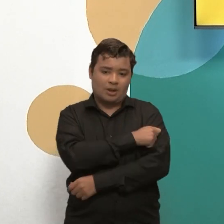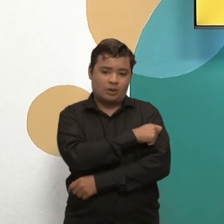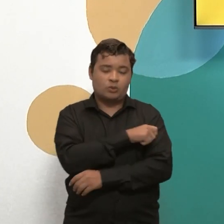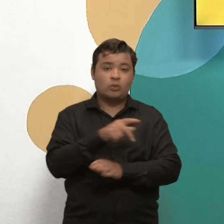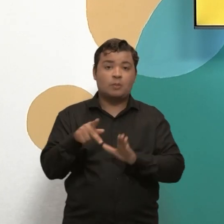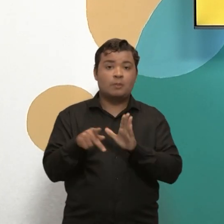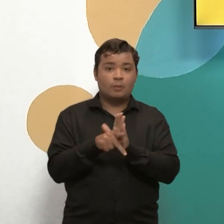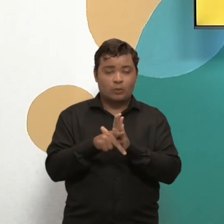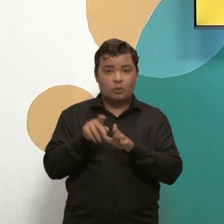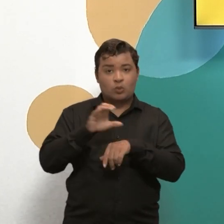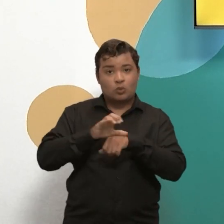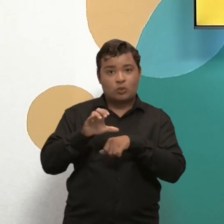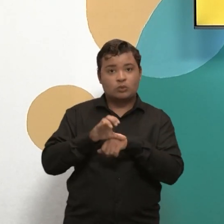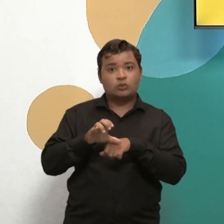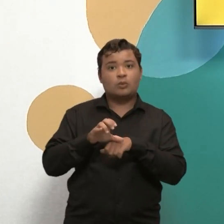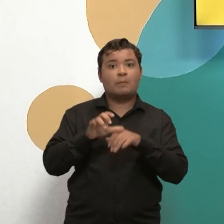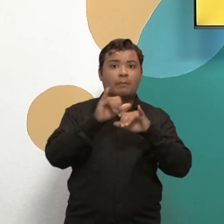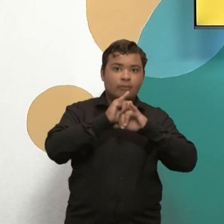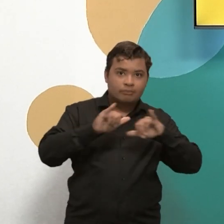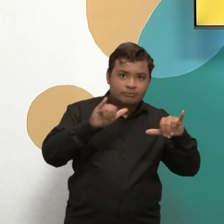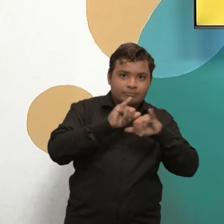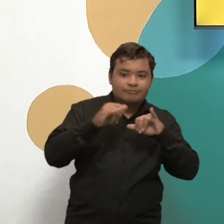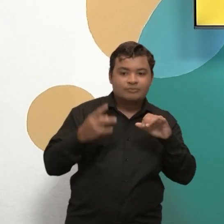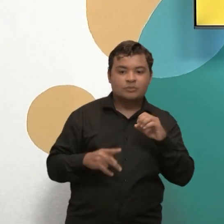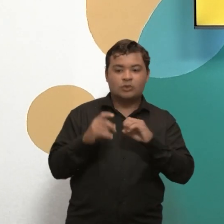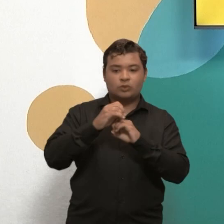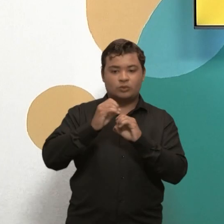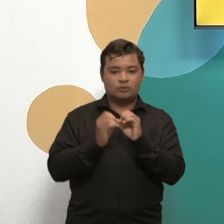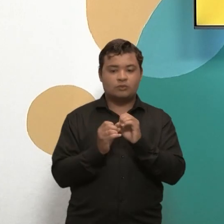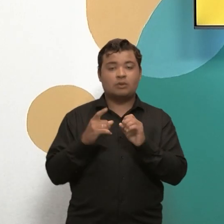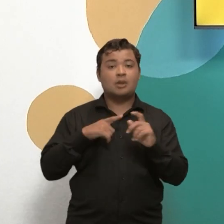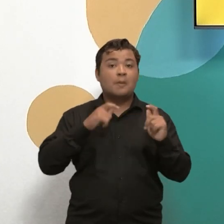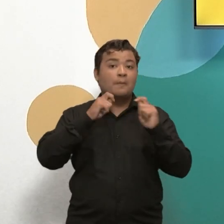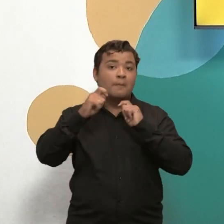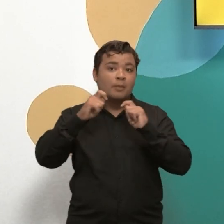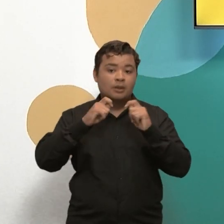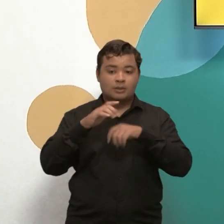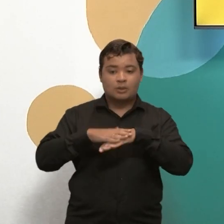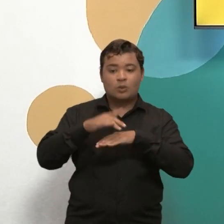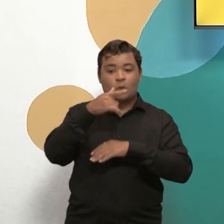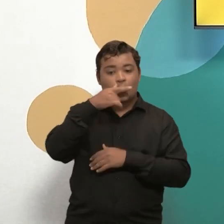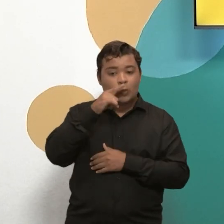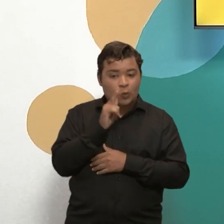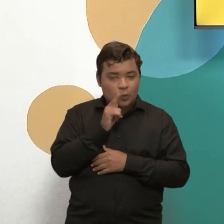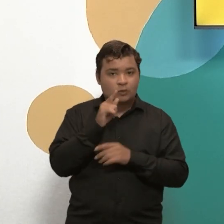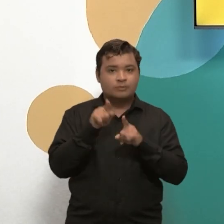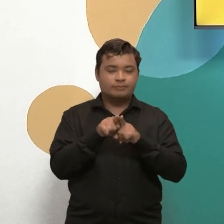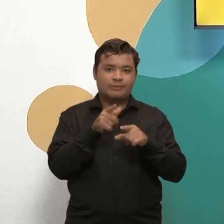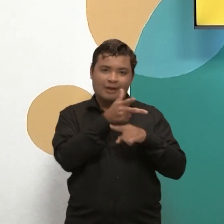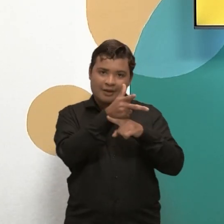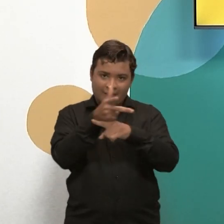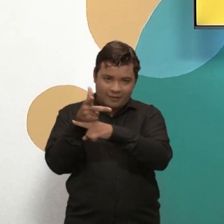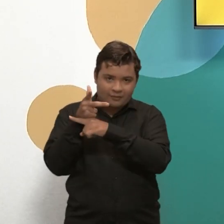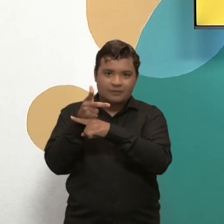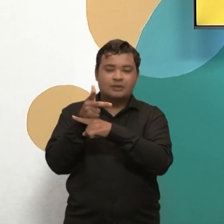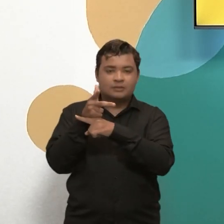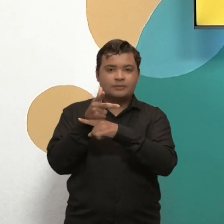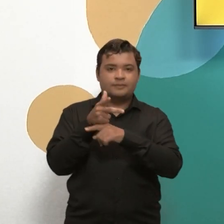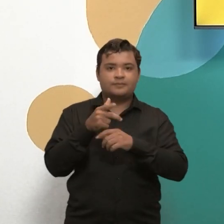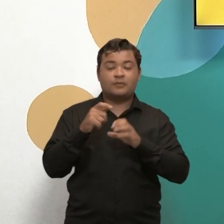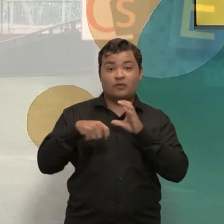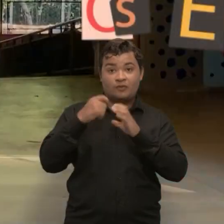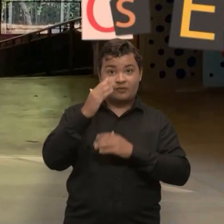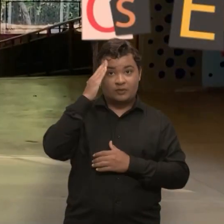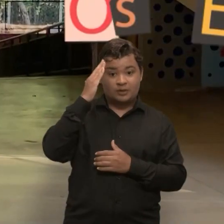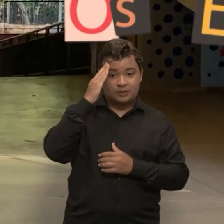Publicidade e Propaganda aqui da UFG. Vamos acompanhar na matéria feita pelo Gustavo Soares e pelo Fernando Braz. O filme